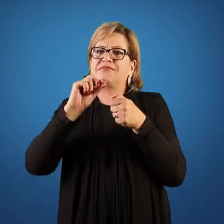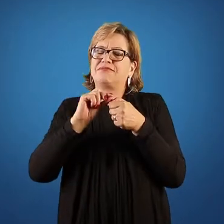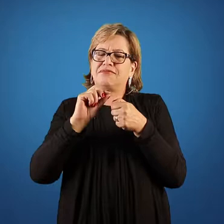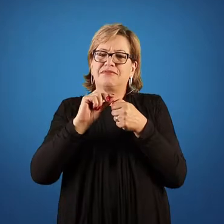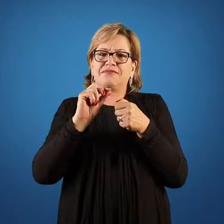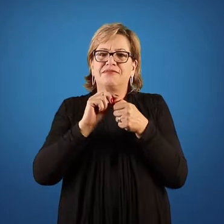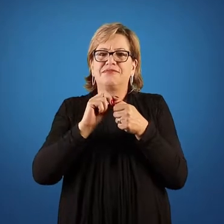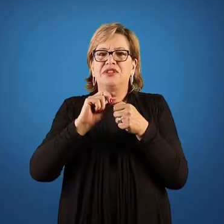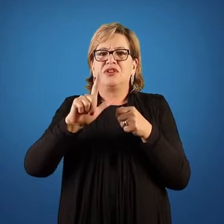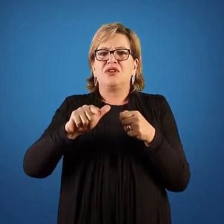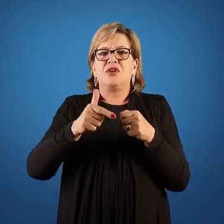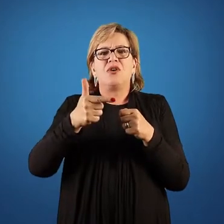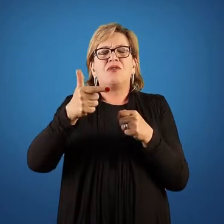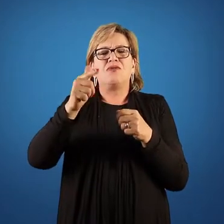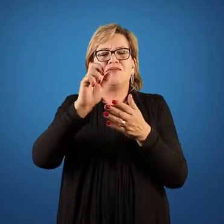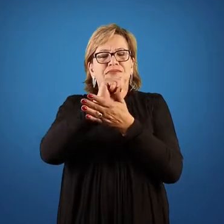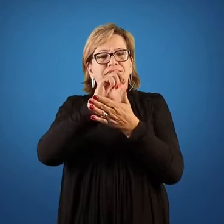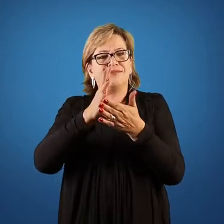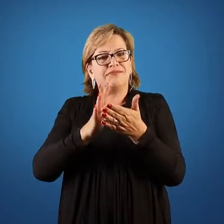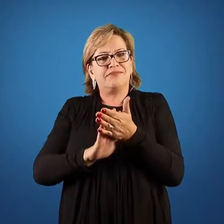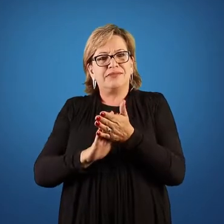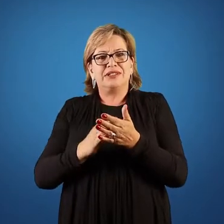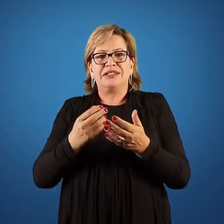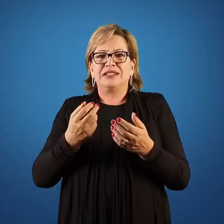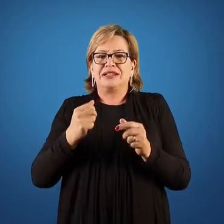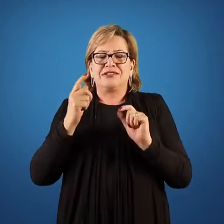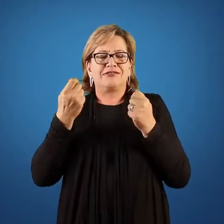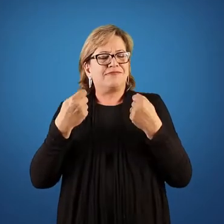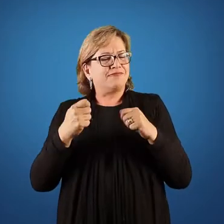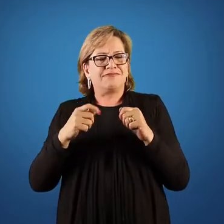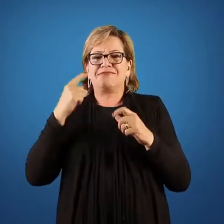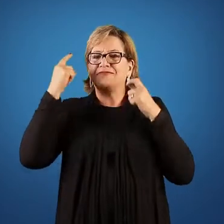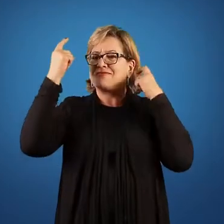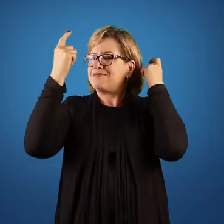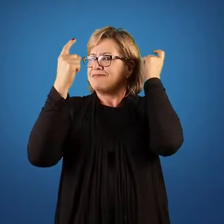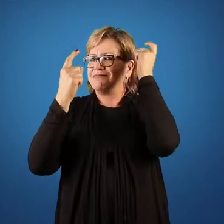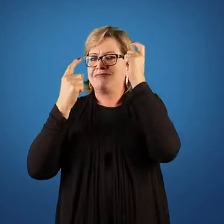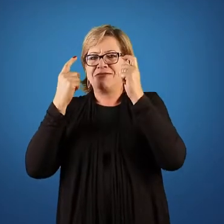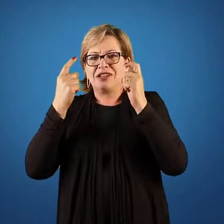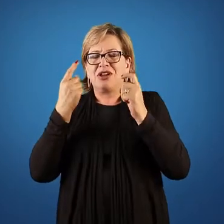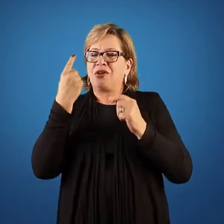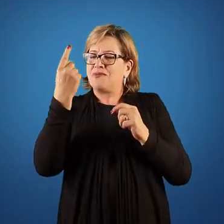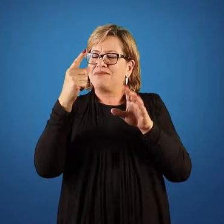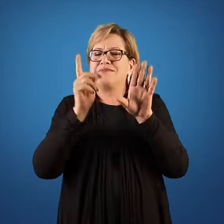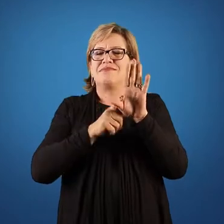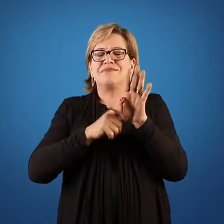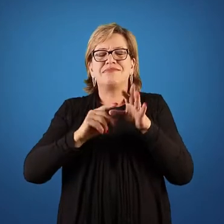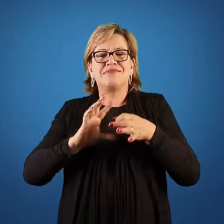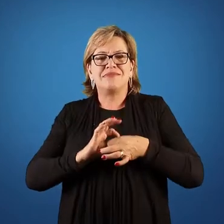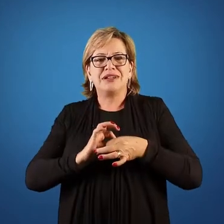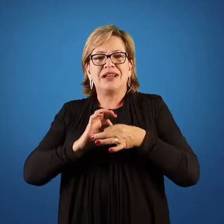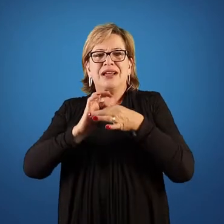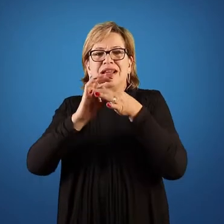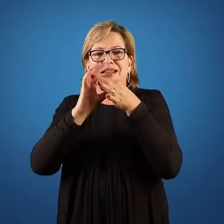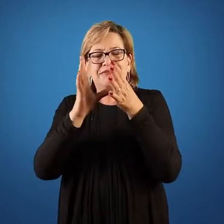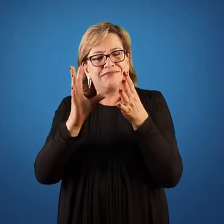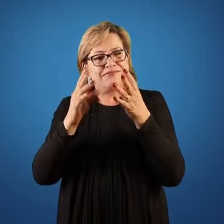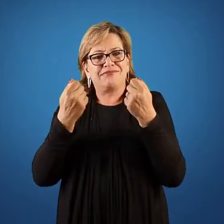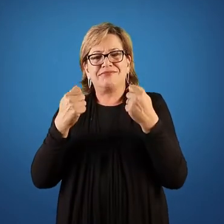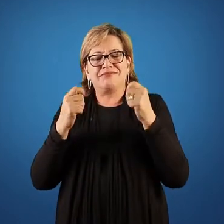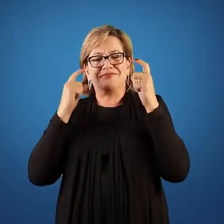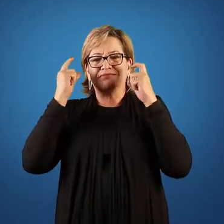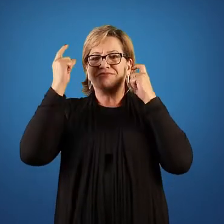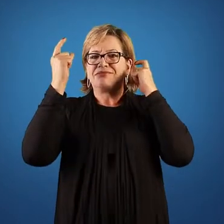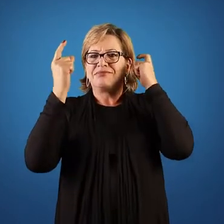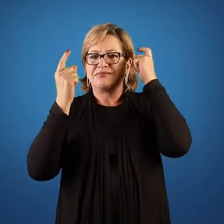realizar alguns elementos aí sem se preocupar, deixando um dos pés livres e sem se preocupar